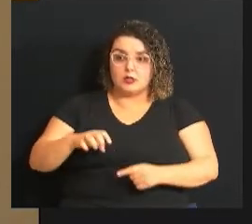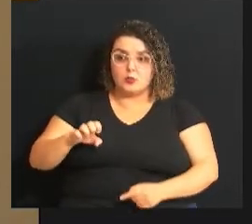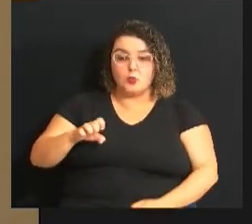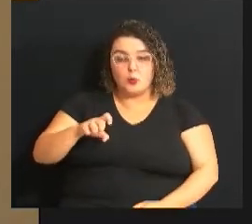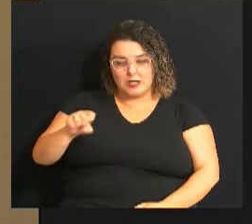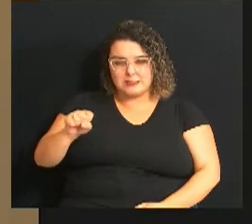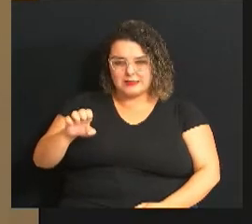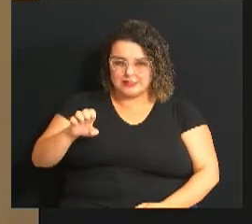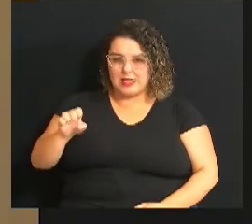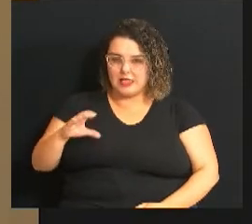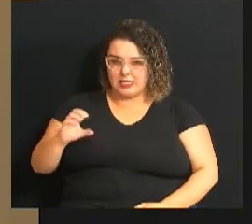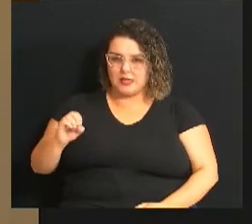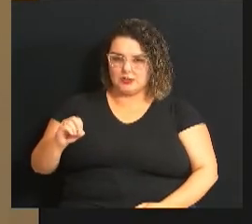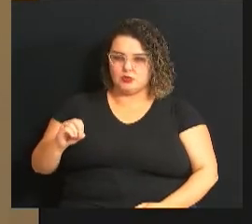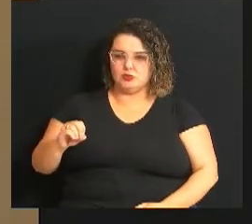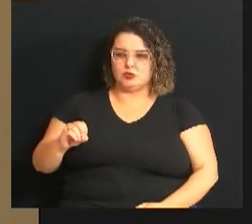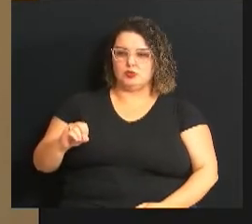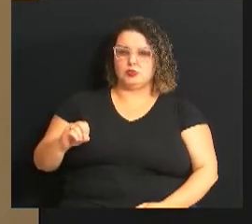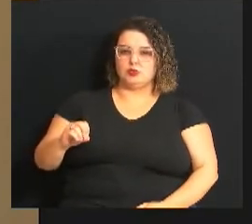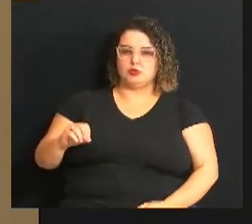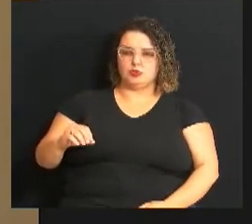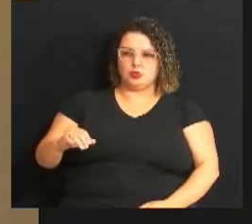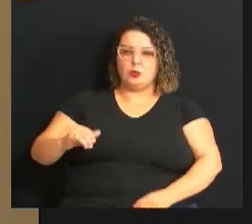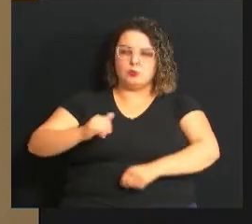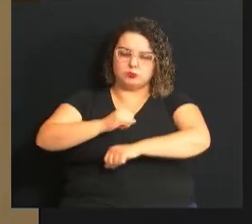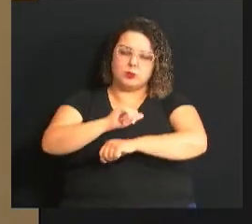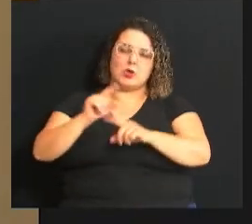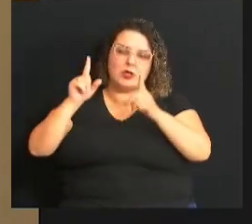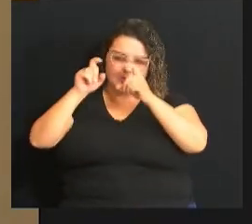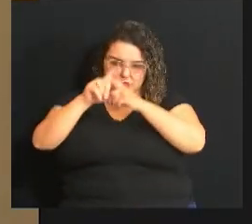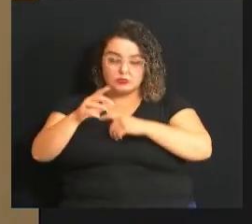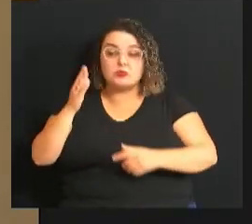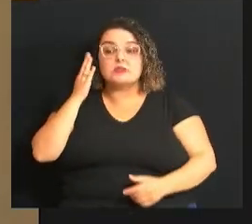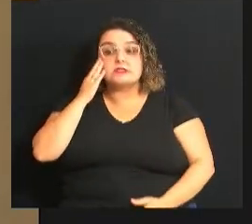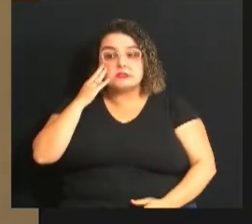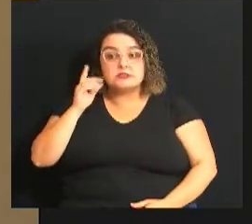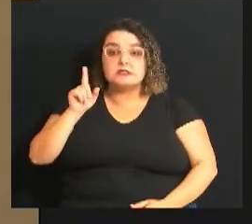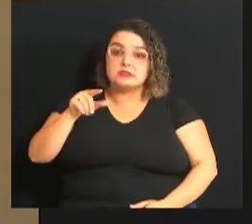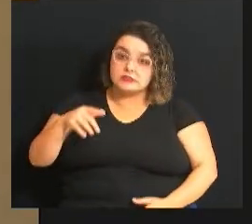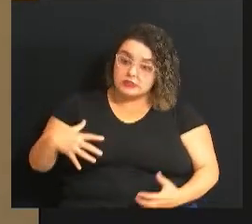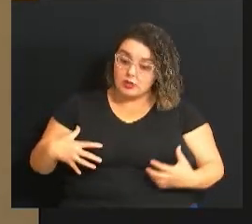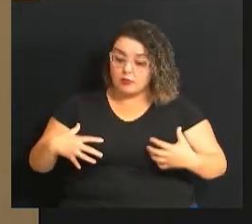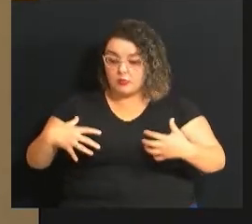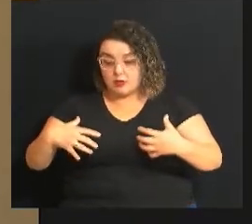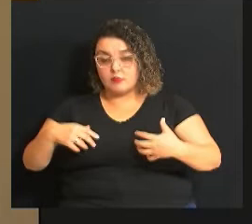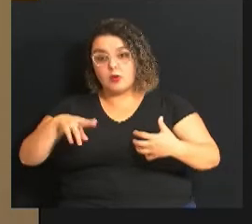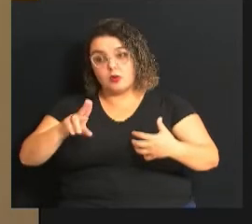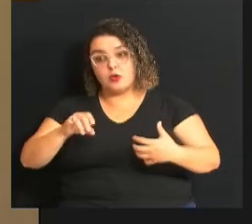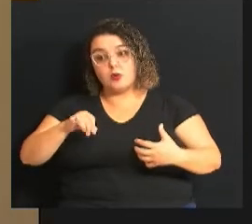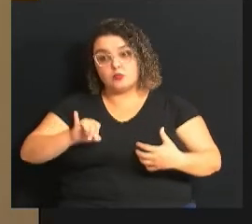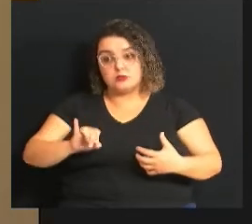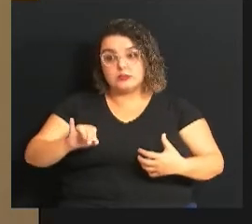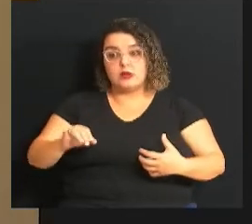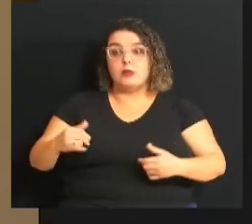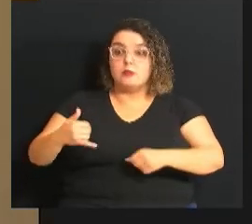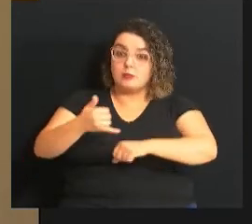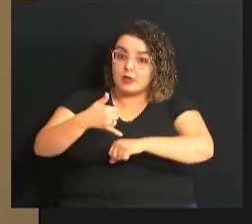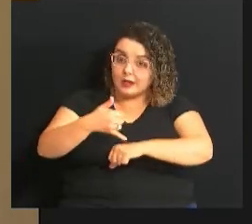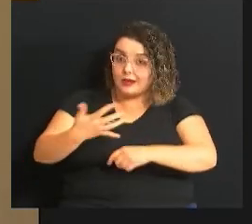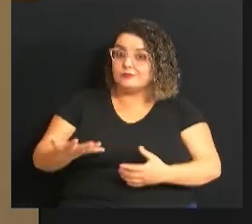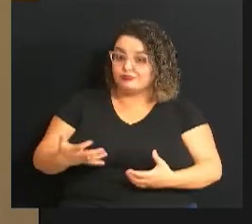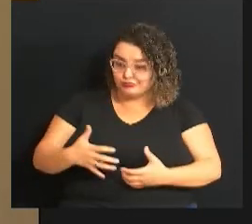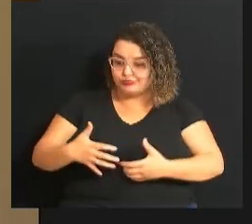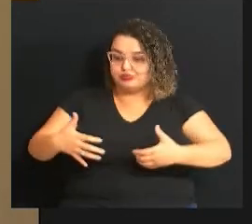vezes aquela gordurinha no local dificulta para a família saber se é mama ou se é só uma gordura localizada.